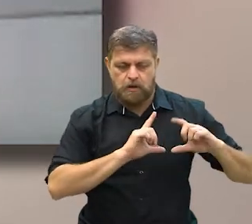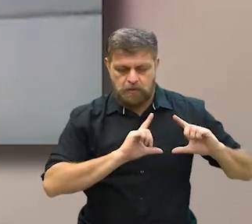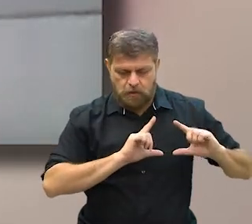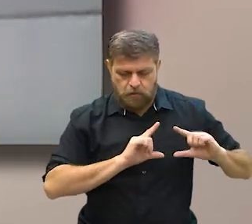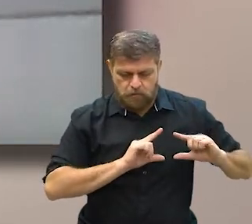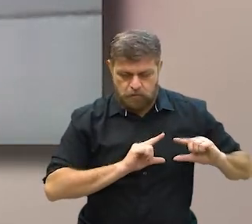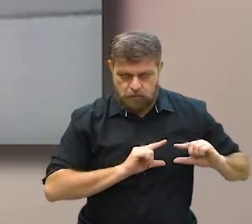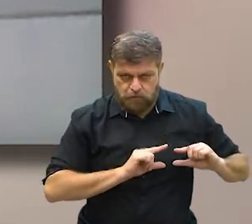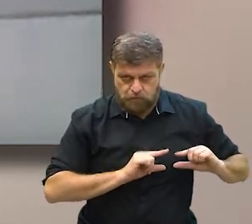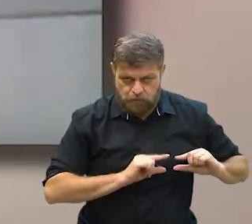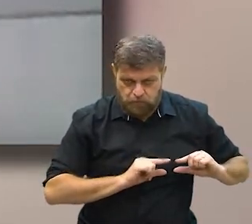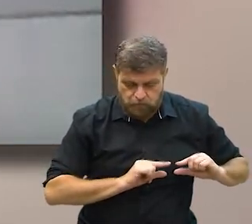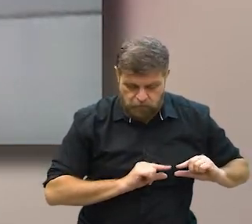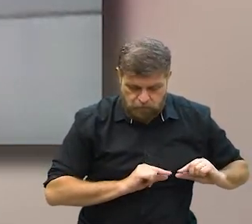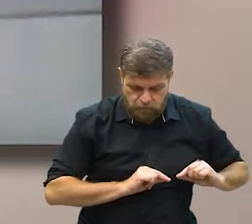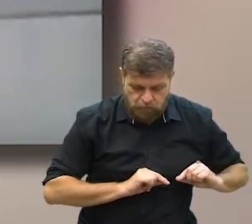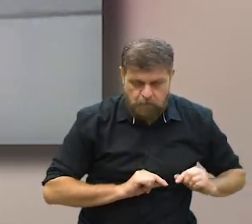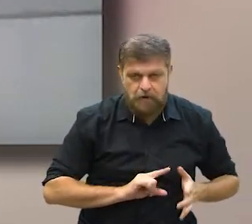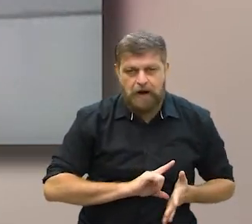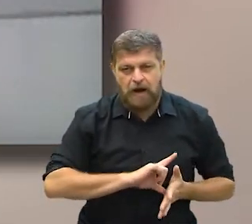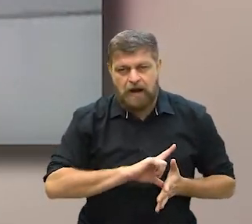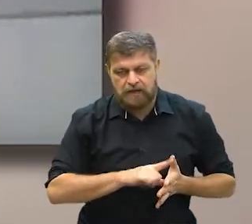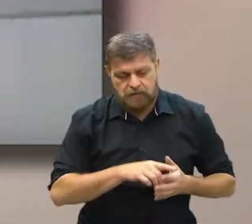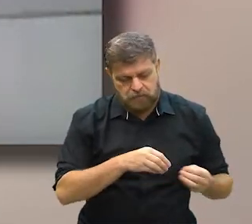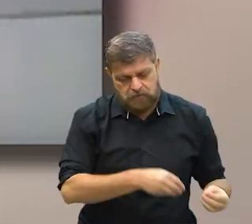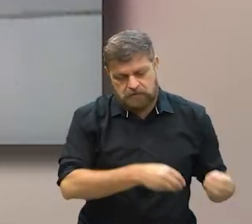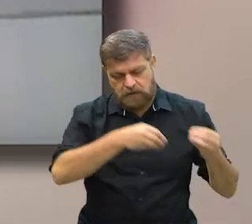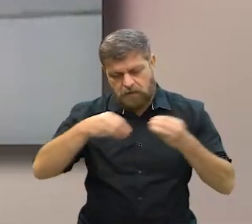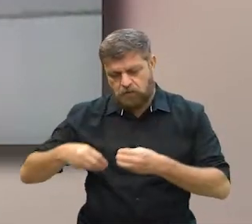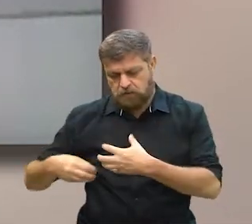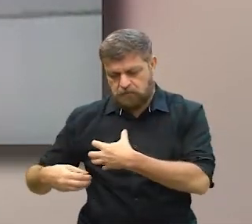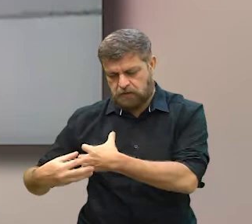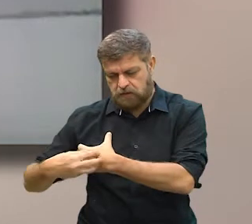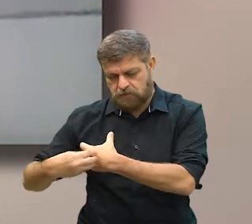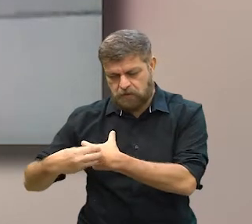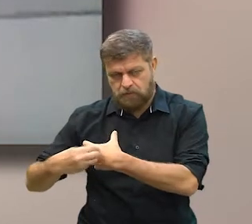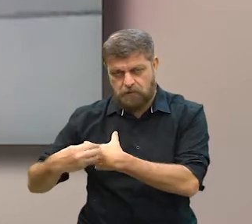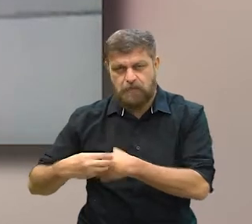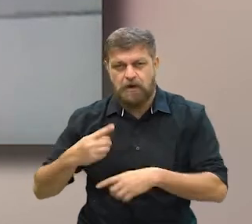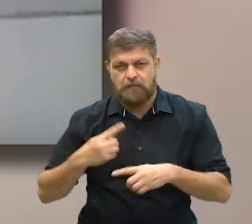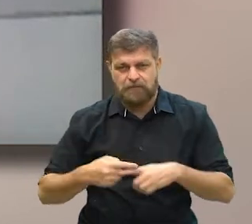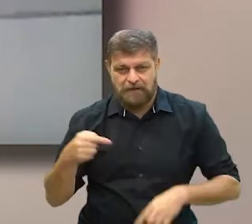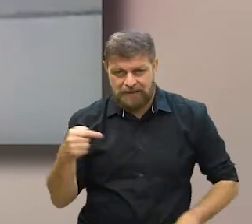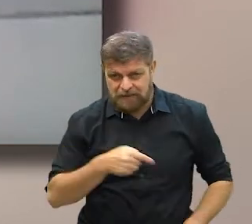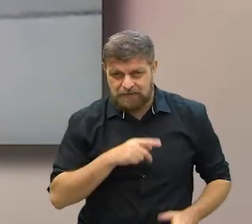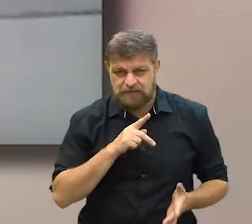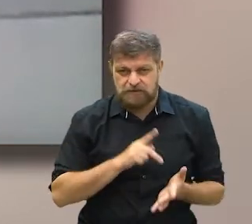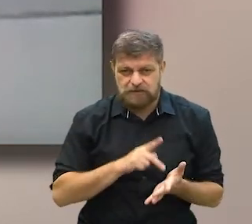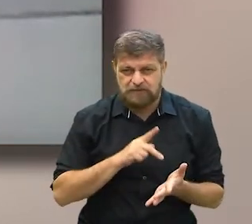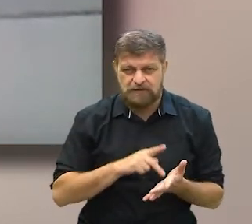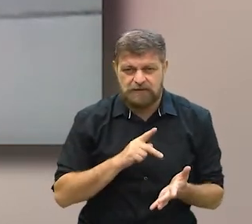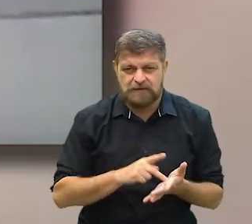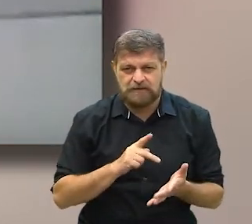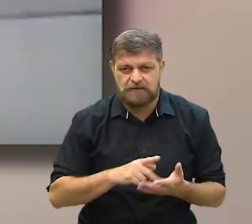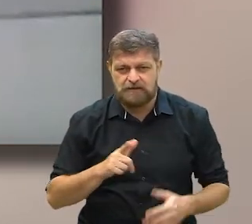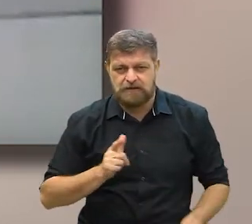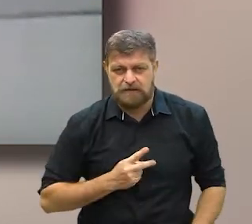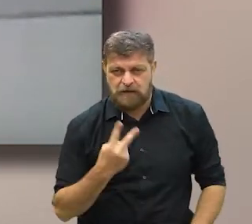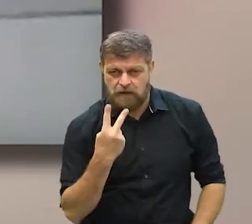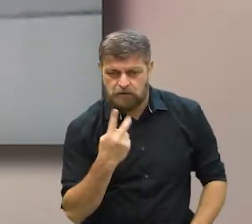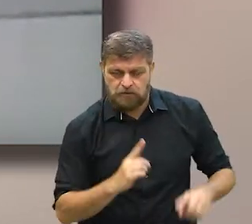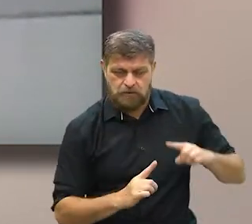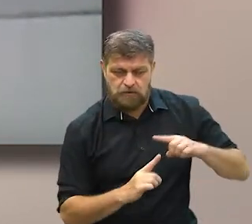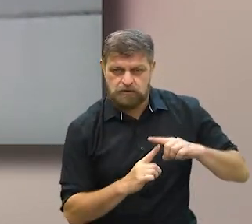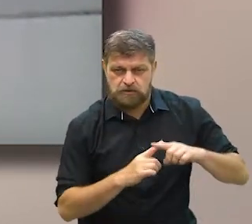peito primeiro, independe do tempo que esse bebê precisar, primeiro esvazia. Por quê? Porque, na